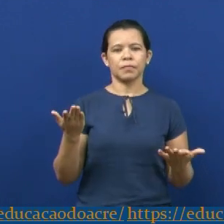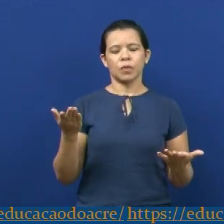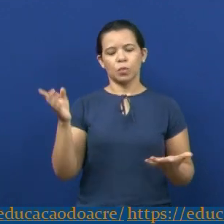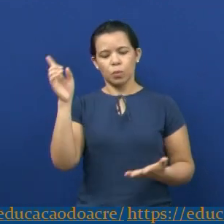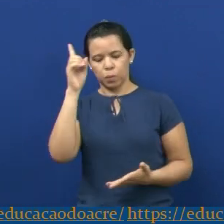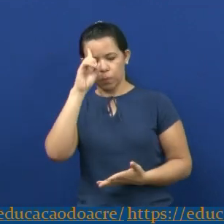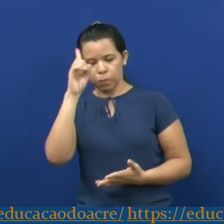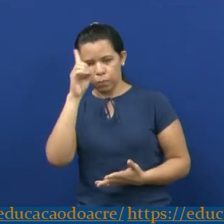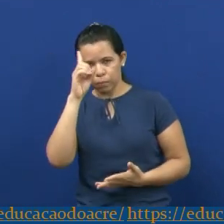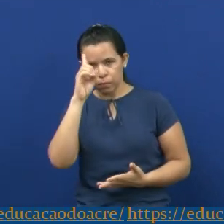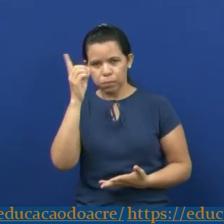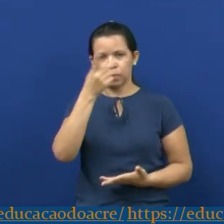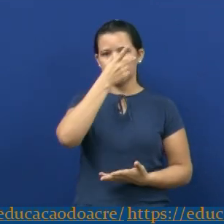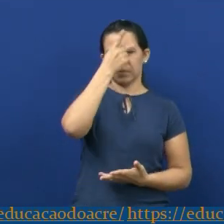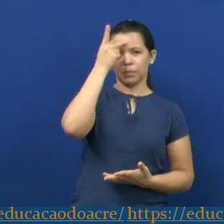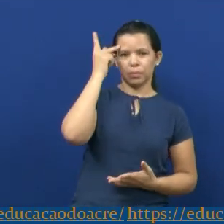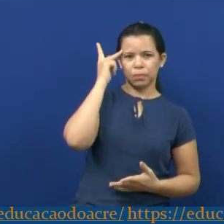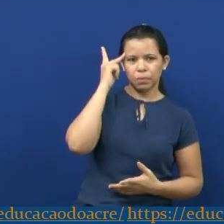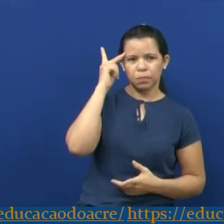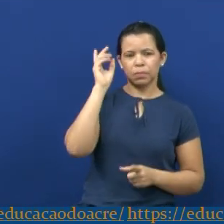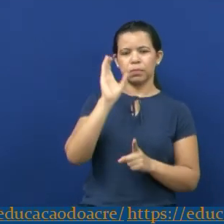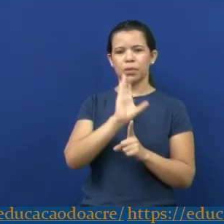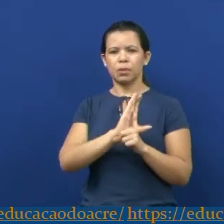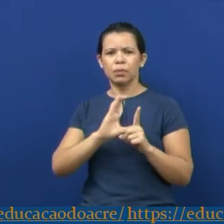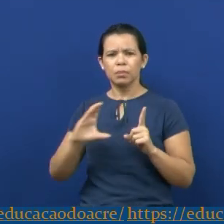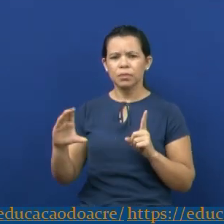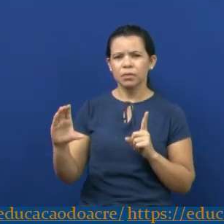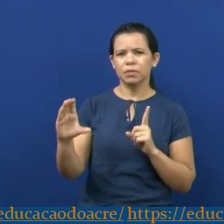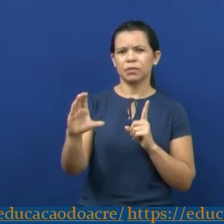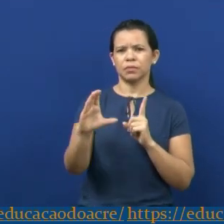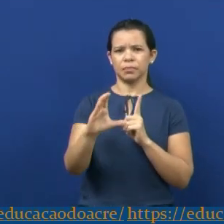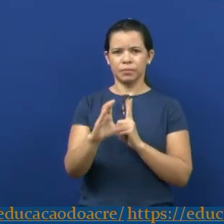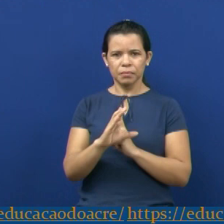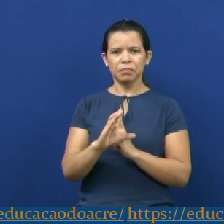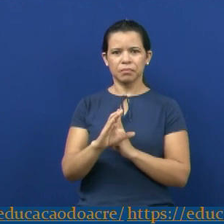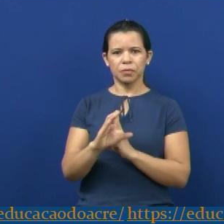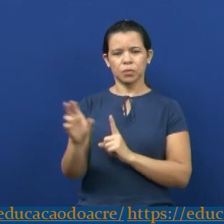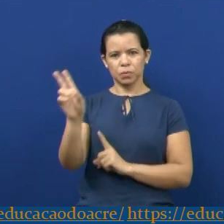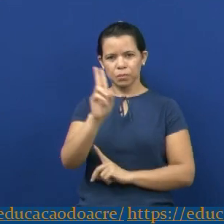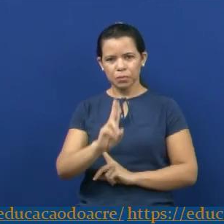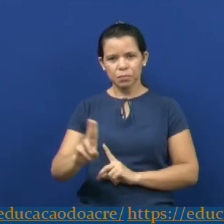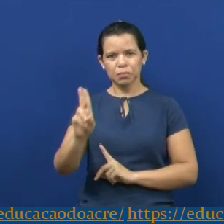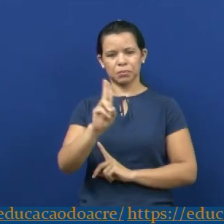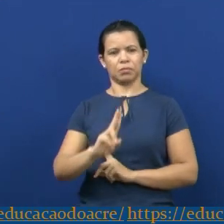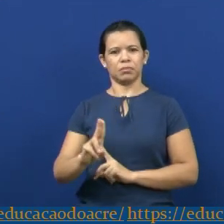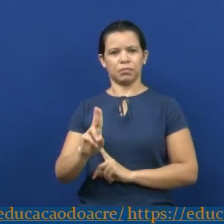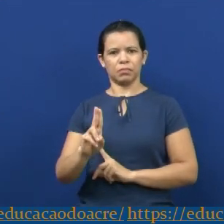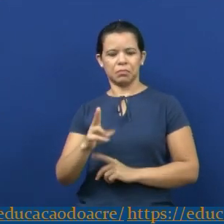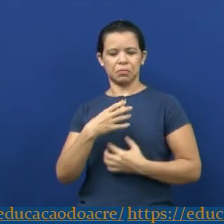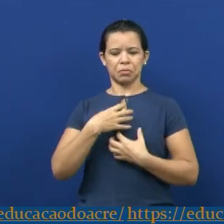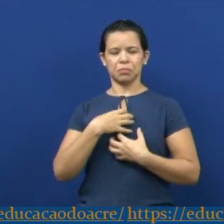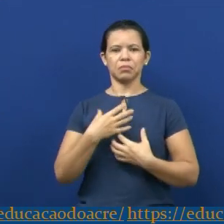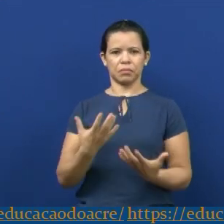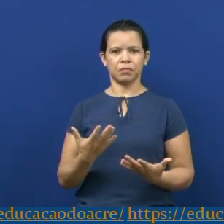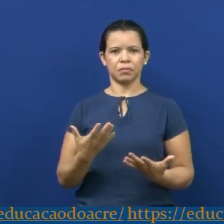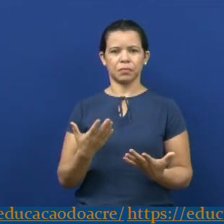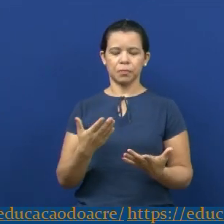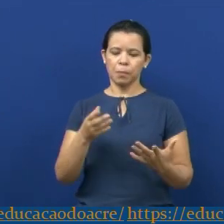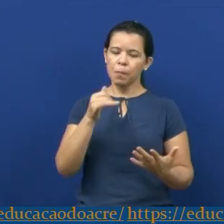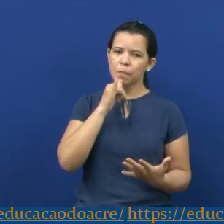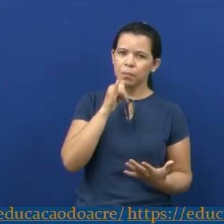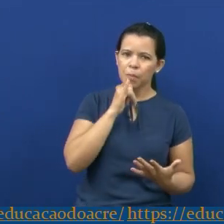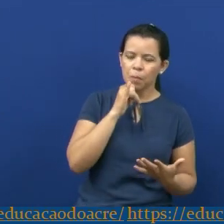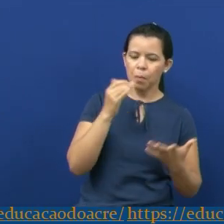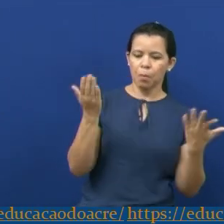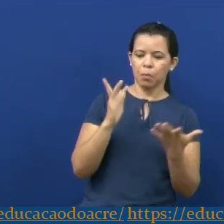os dias nas comunidades, né? Agora nós temos visto pessoas contribuindo de forma humanitária com a